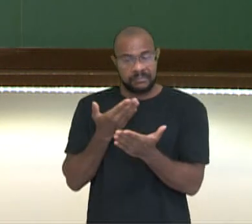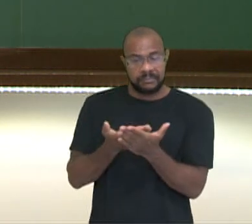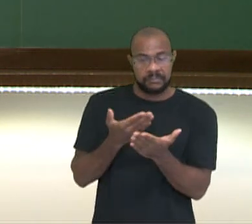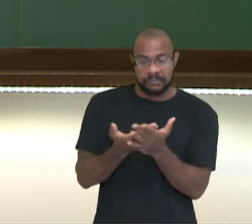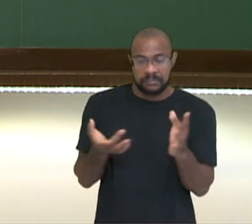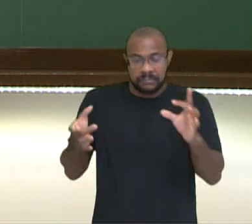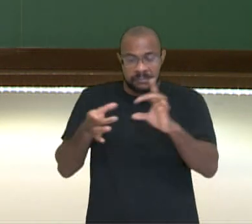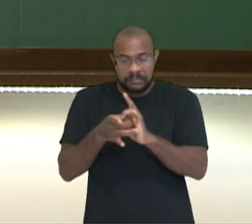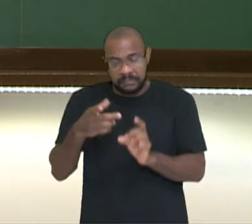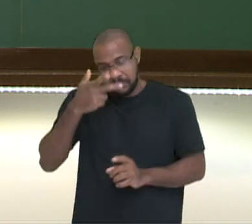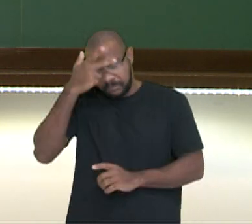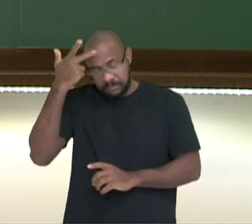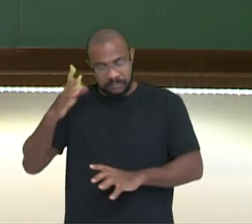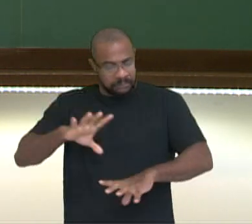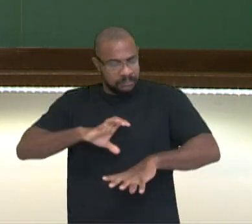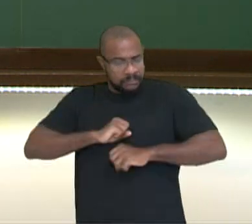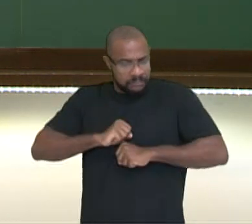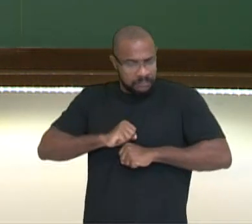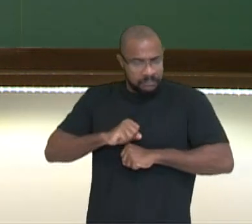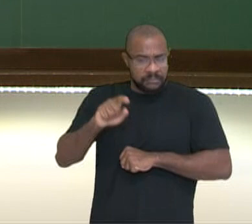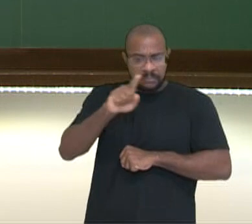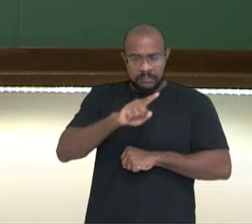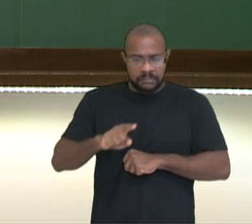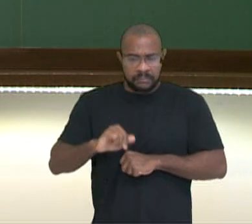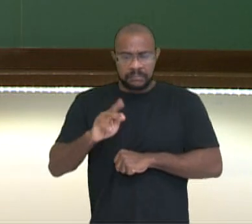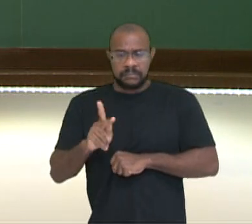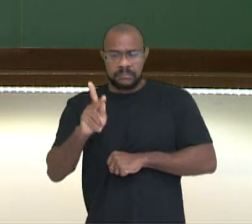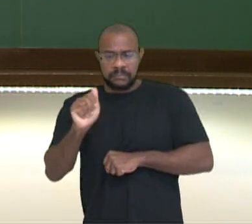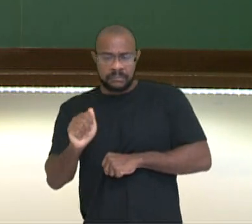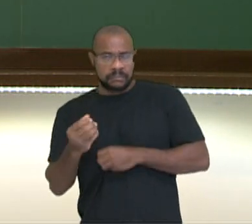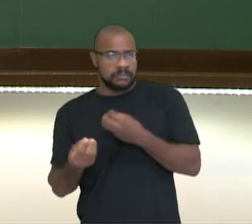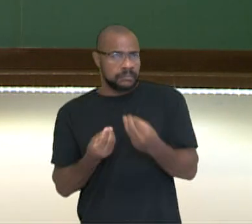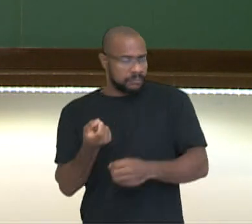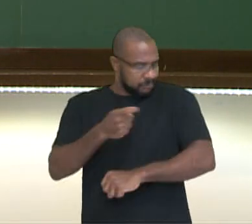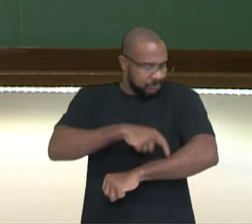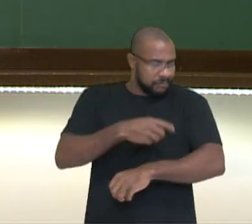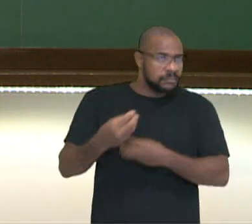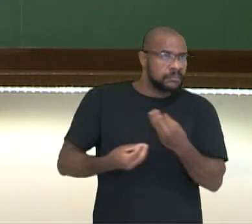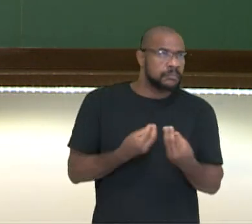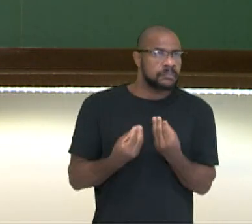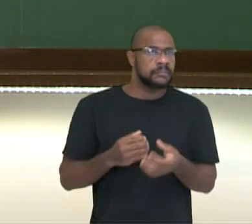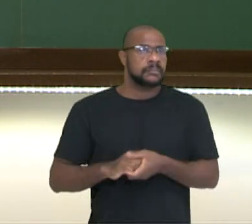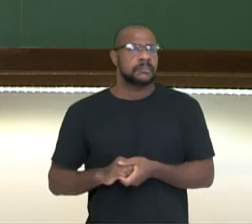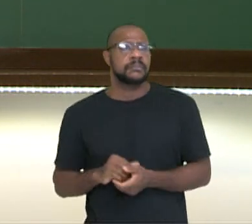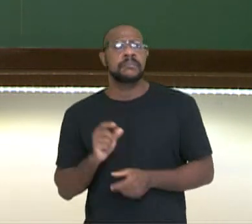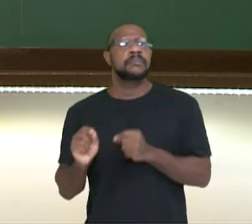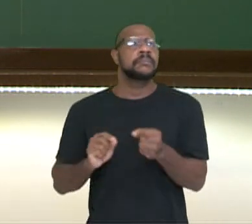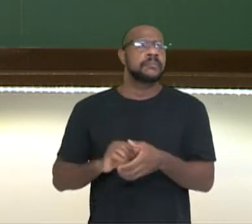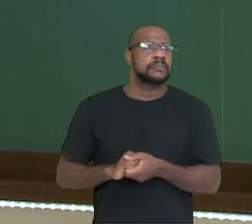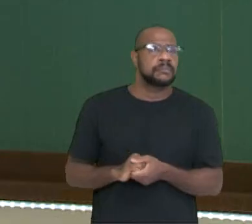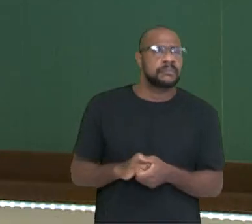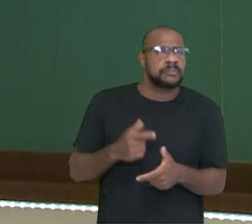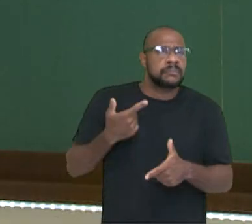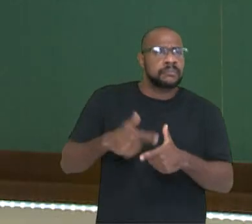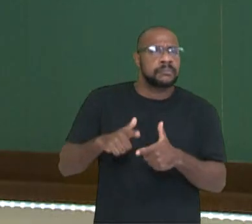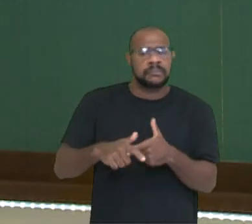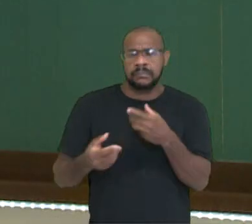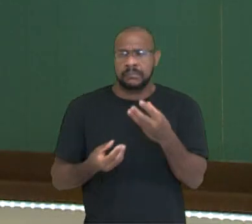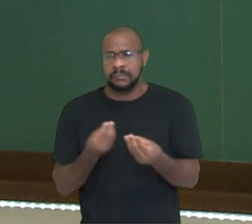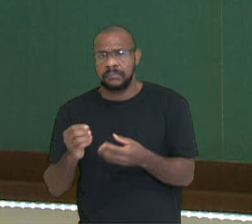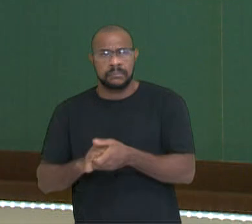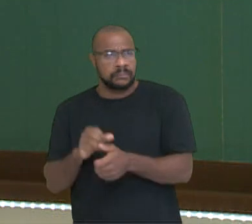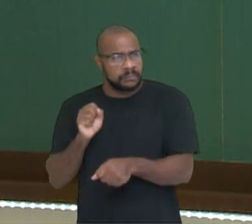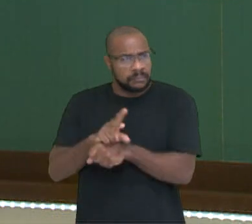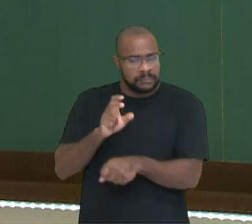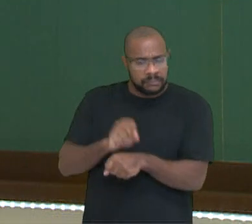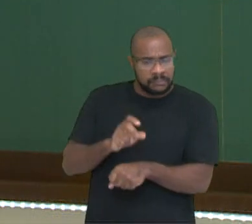associando as pessoas infectadas pelo Zika vírus com uma outra síndrome, a síndrome de Guillain-Barré. O que essa síndrome acontece nessa síndrome? O vírus